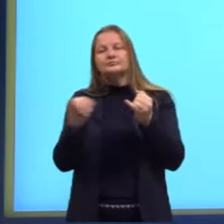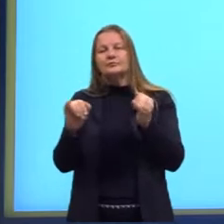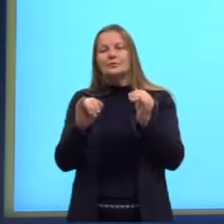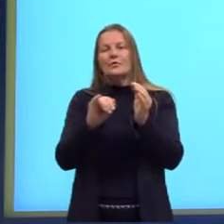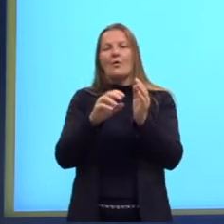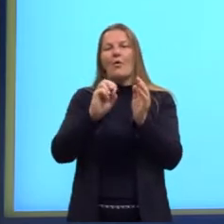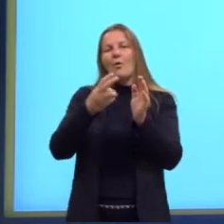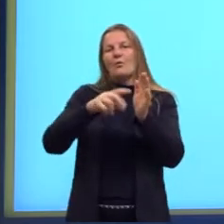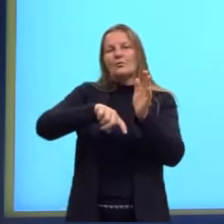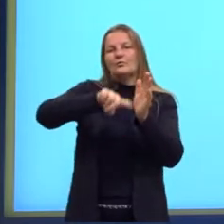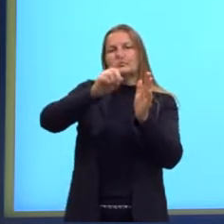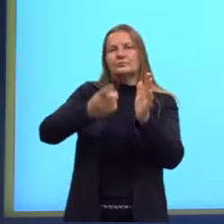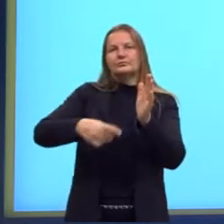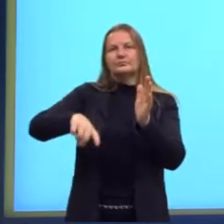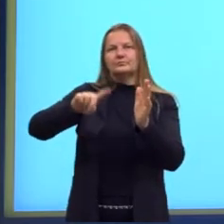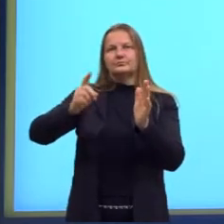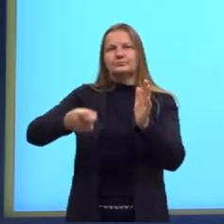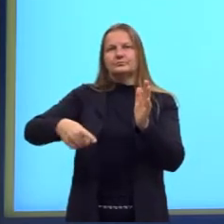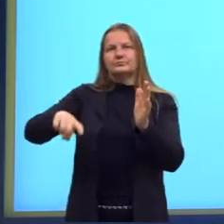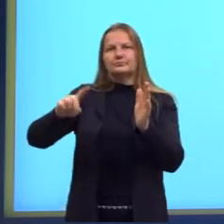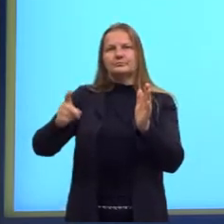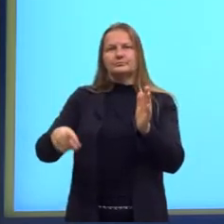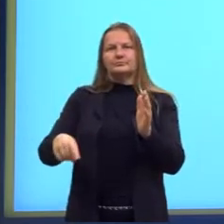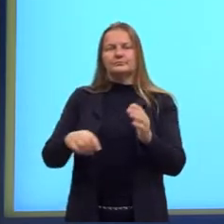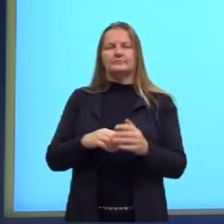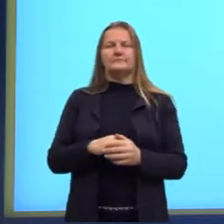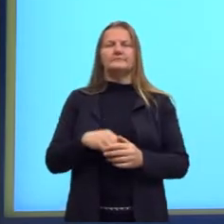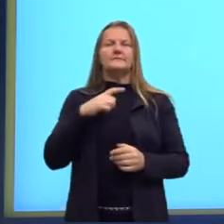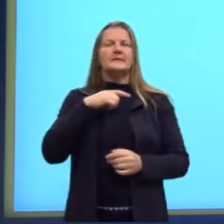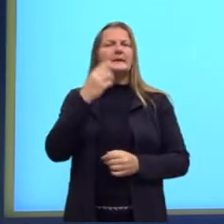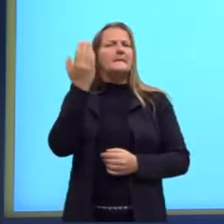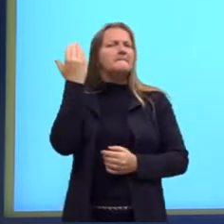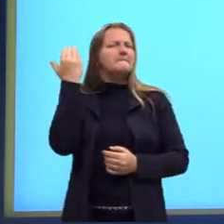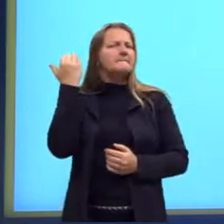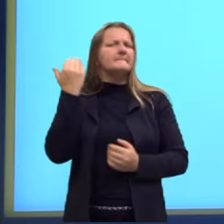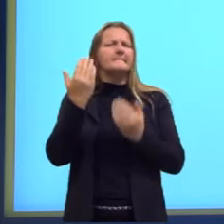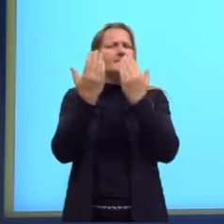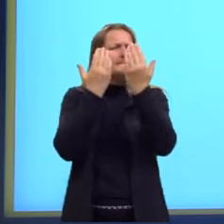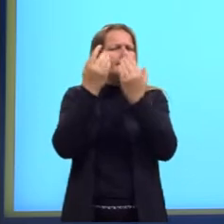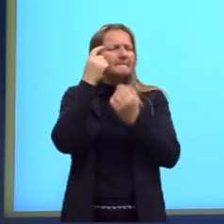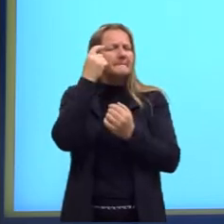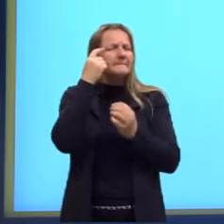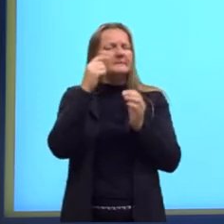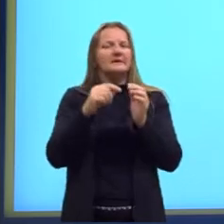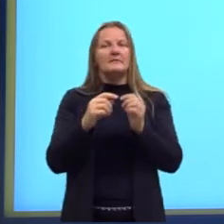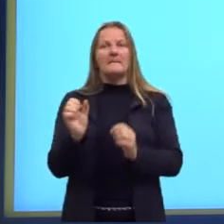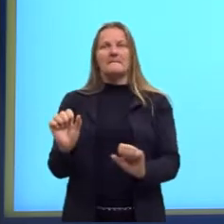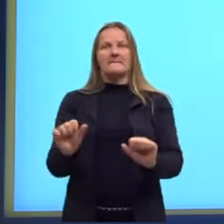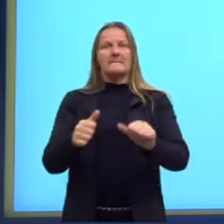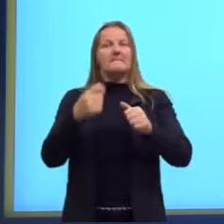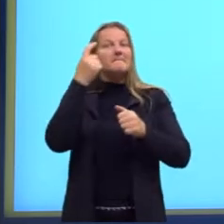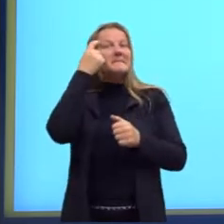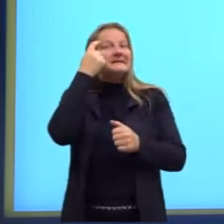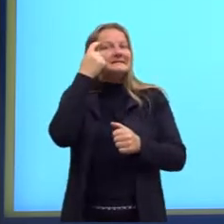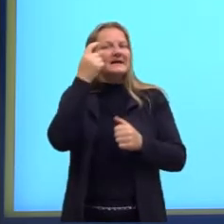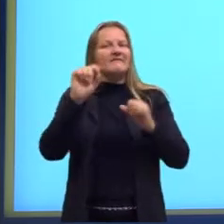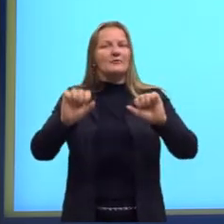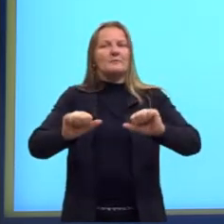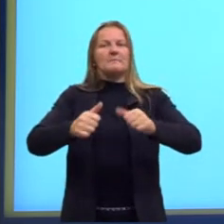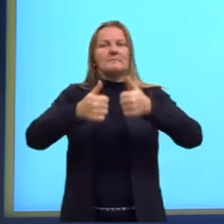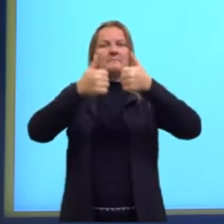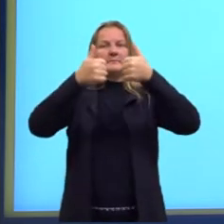né que eles pensavam naquela época é que principal inicialmente a continuar seria melhor né para